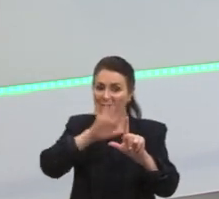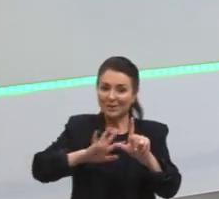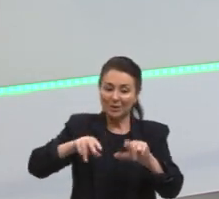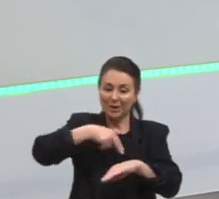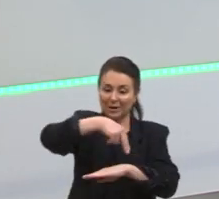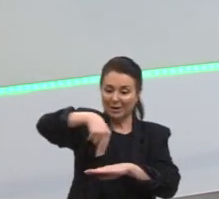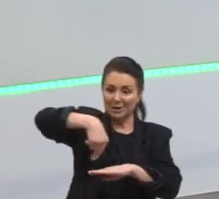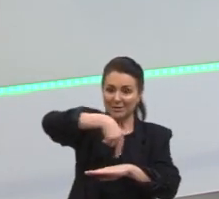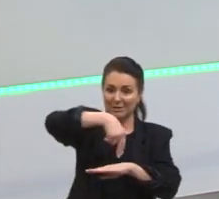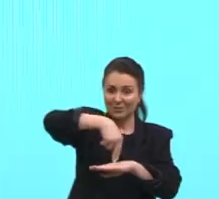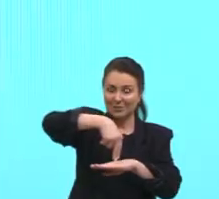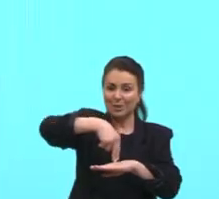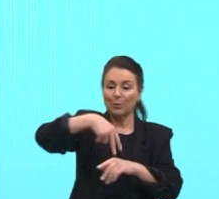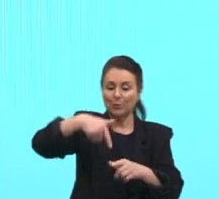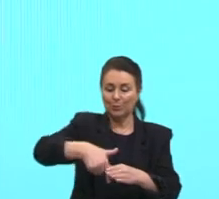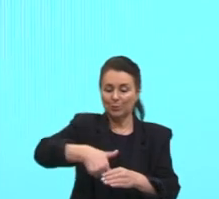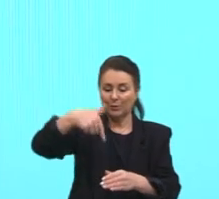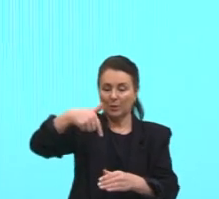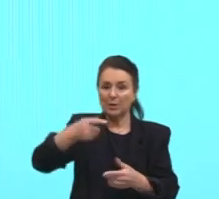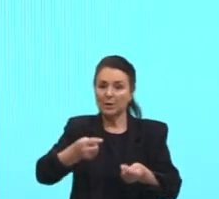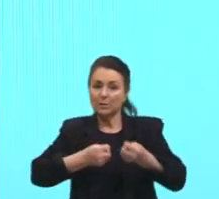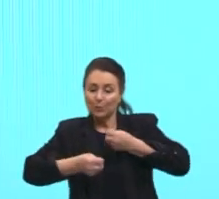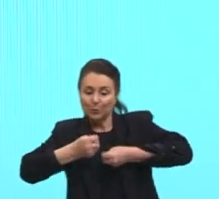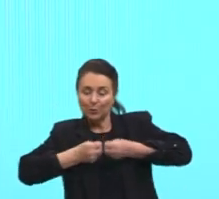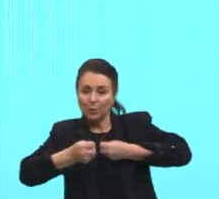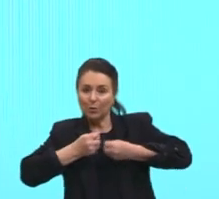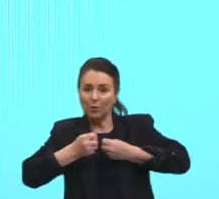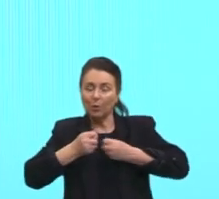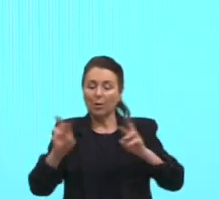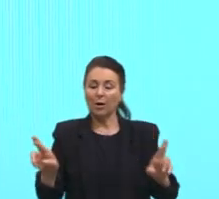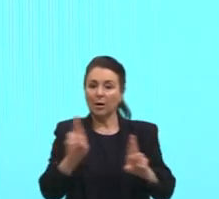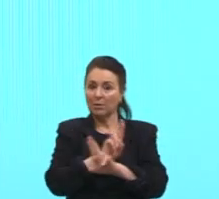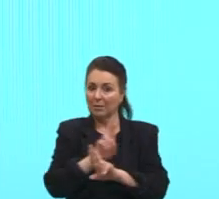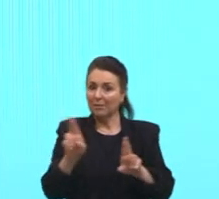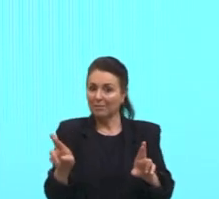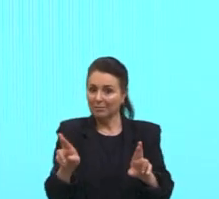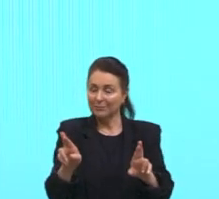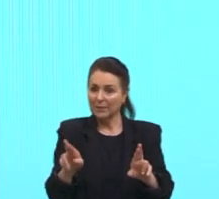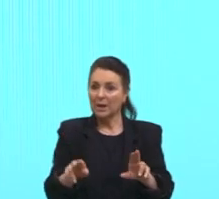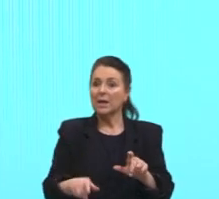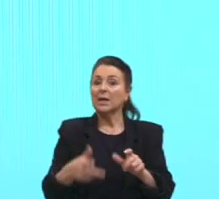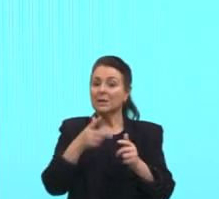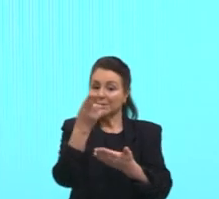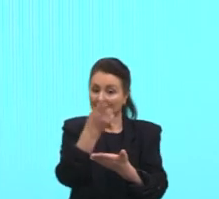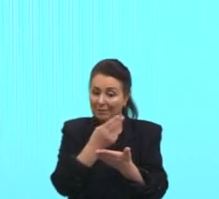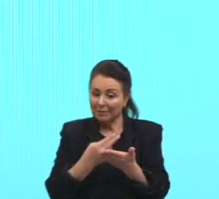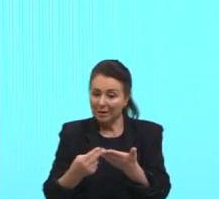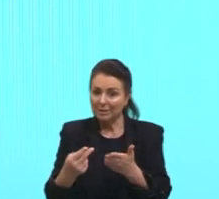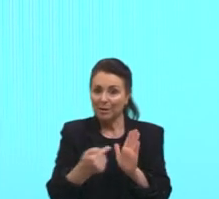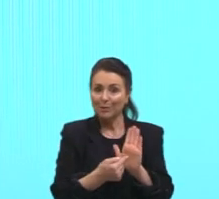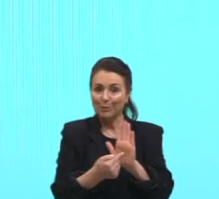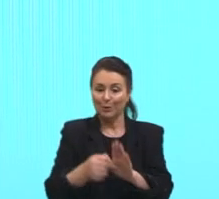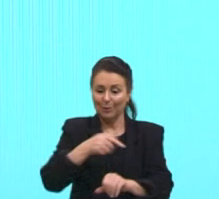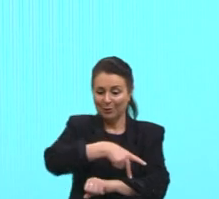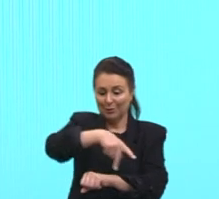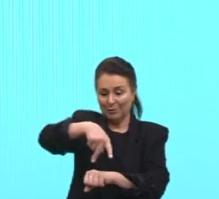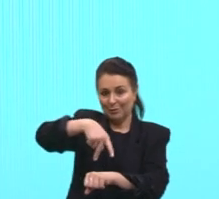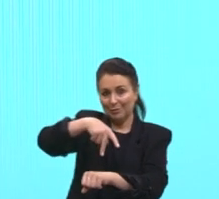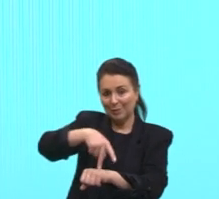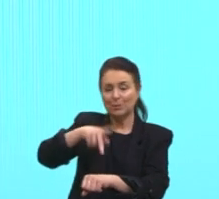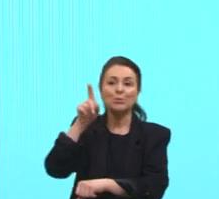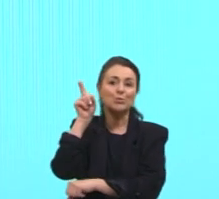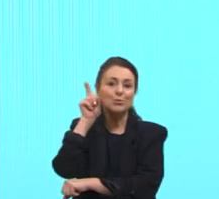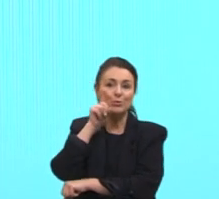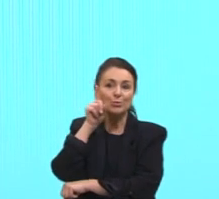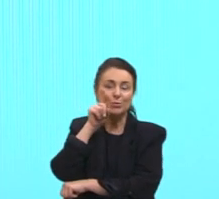do petróleo e aí eles controlam a relação disso aí né Essa charge mostra bem isso né os países né Estados